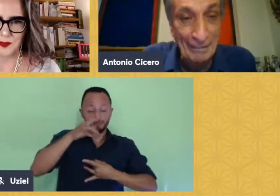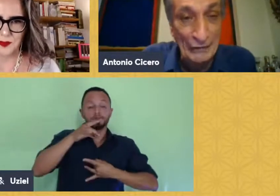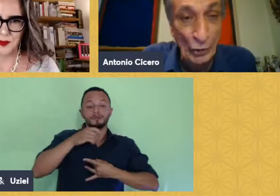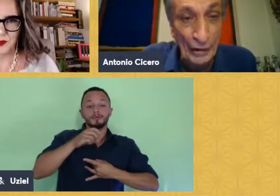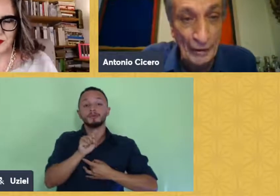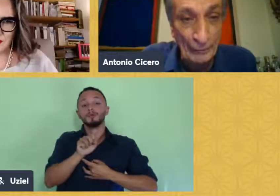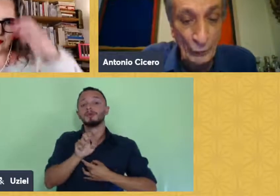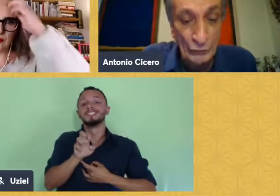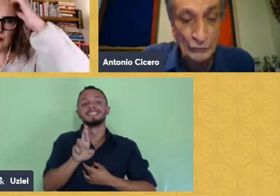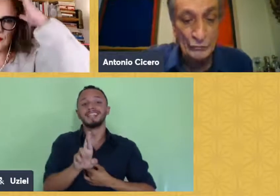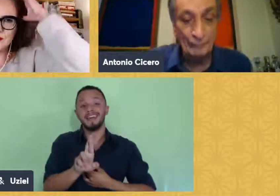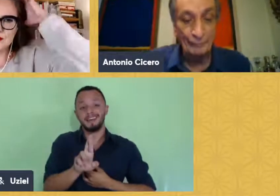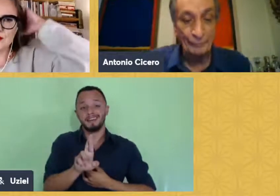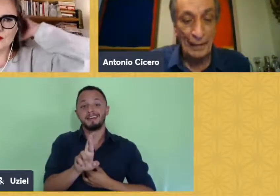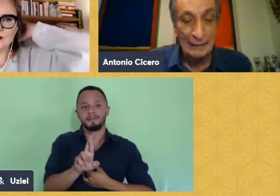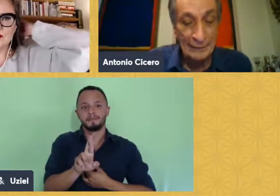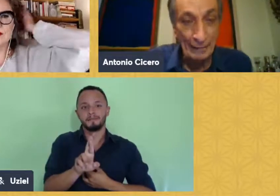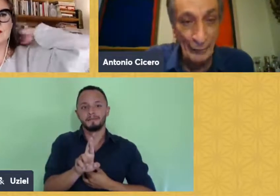nós abandonamos,